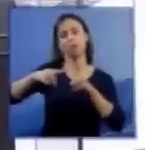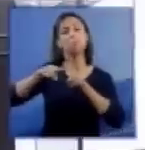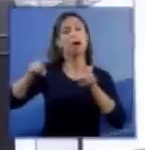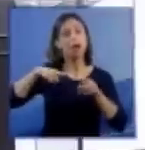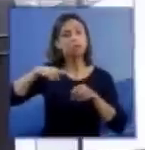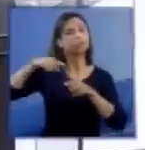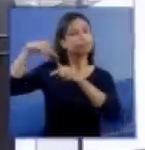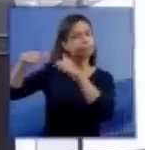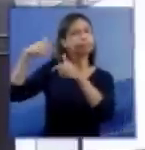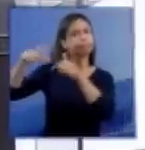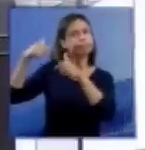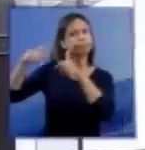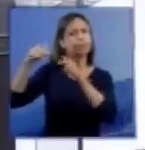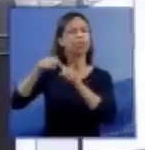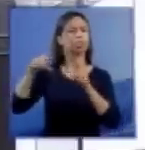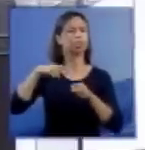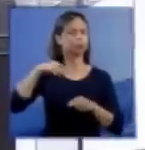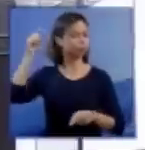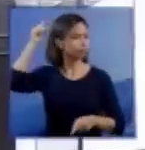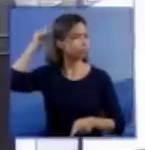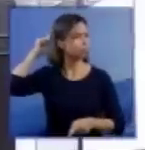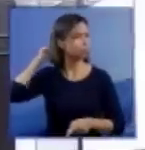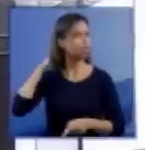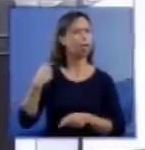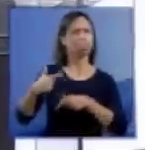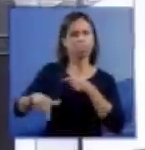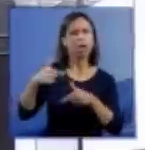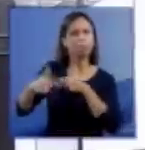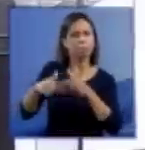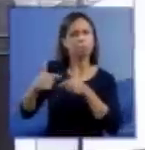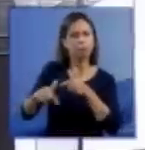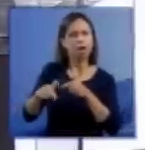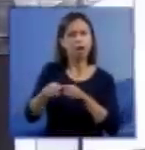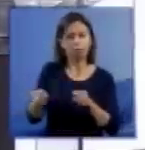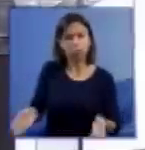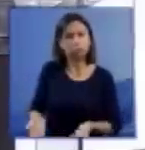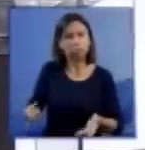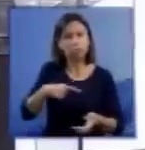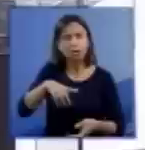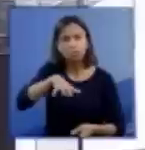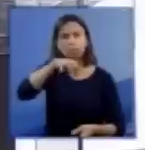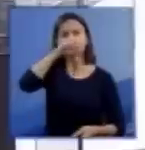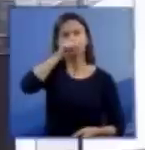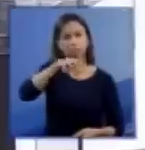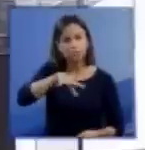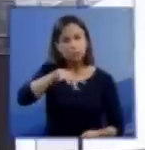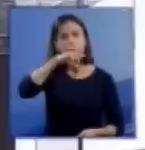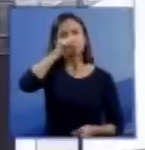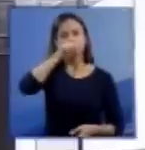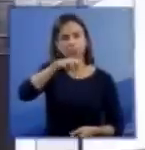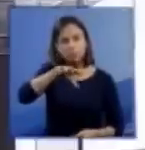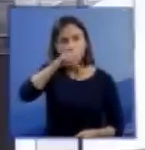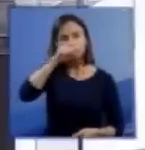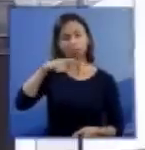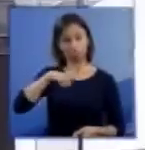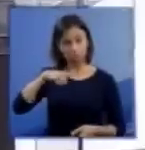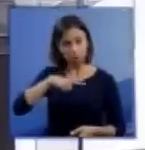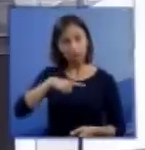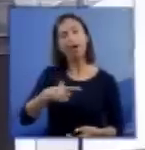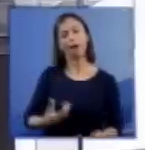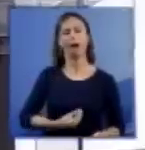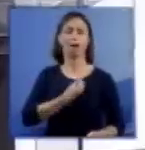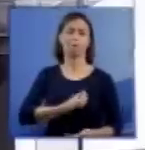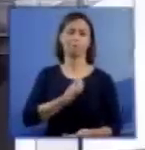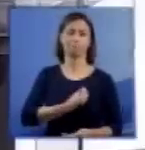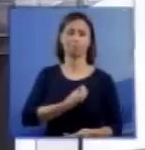encefálico ela tem outras outros elementos que dá a ela a possibilidade de respirar Porque se ela não se ela se ela